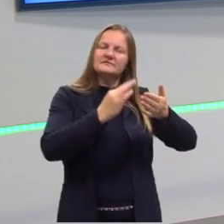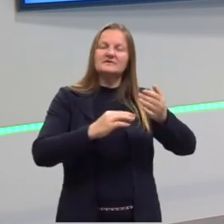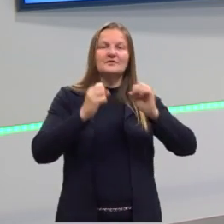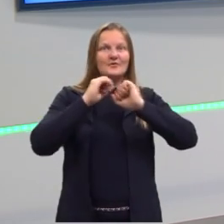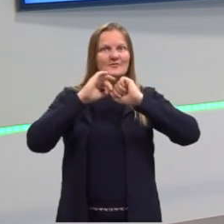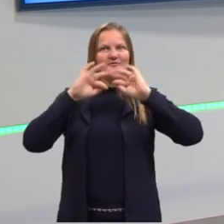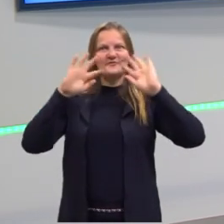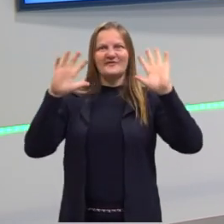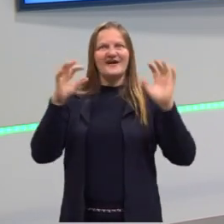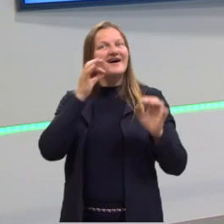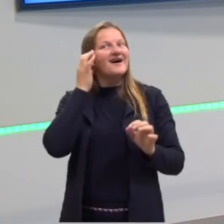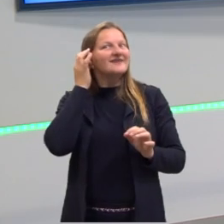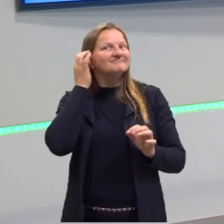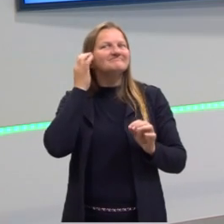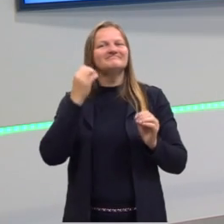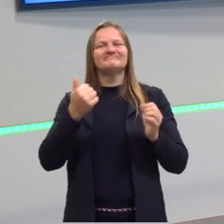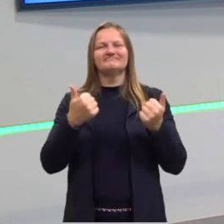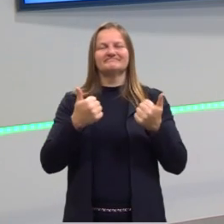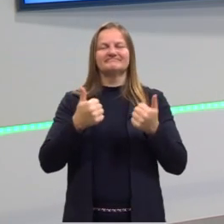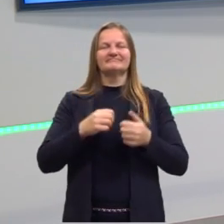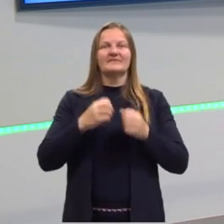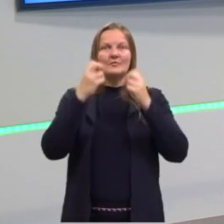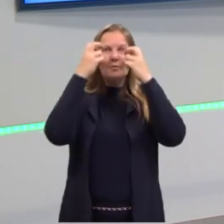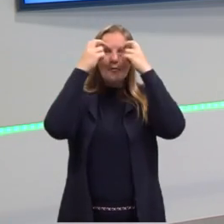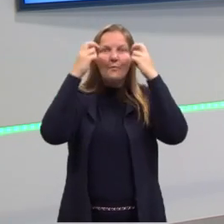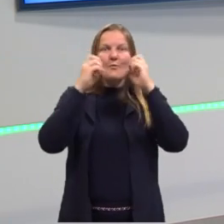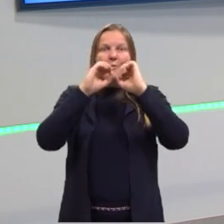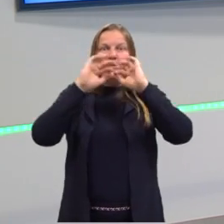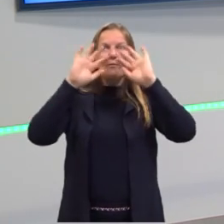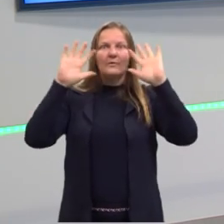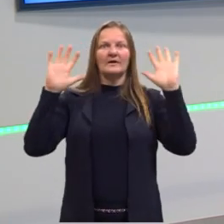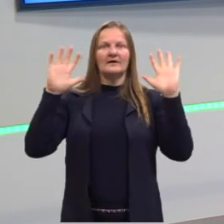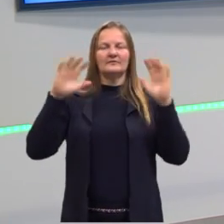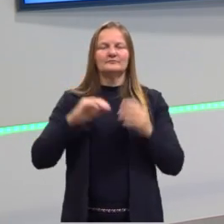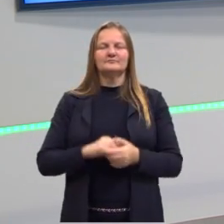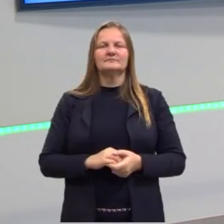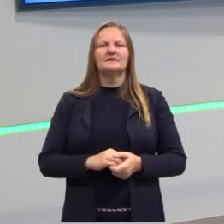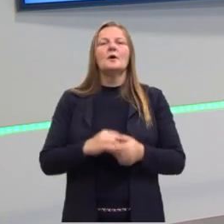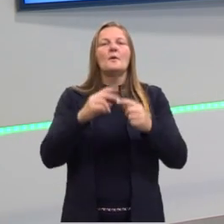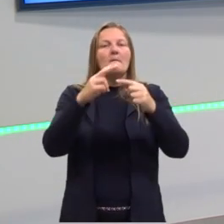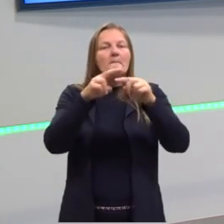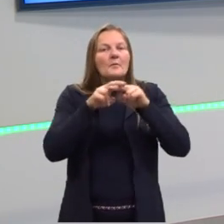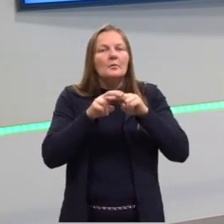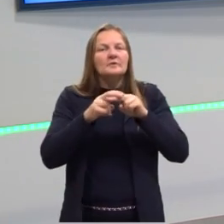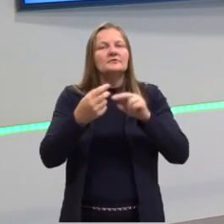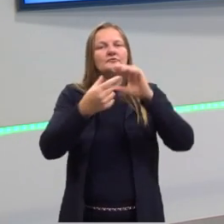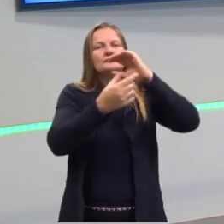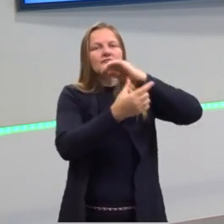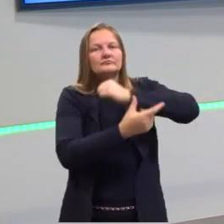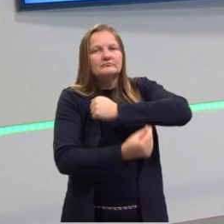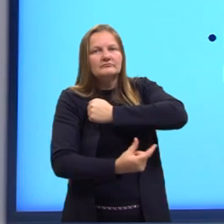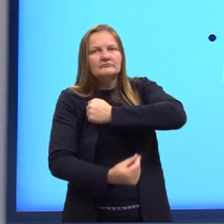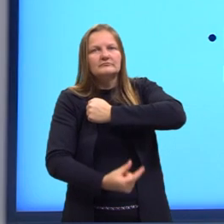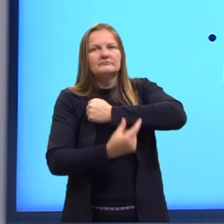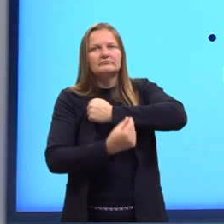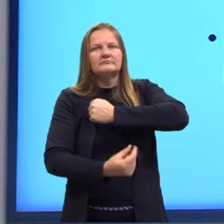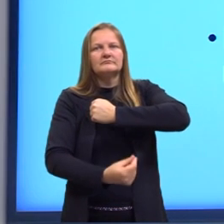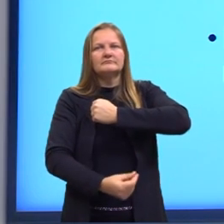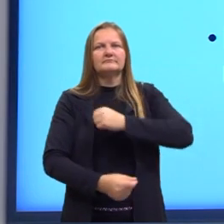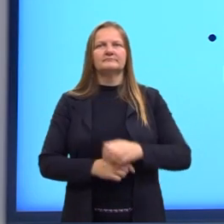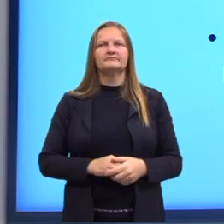se torne né entendíveis e por isso coerentes e